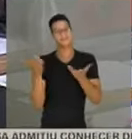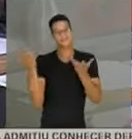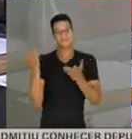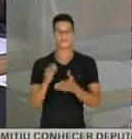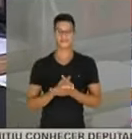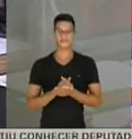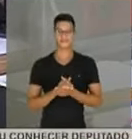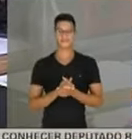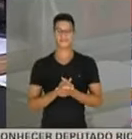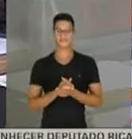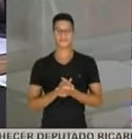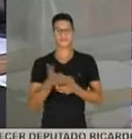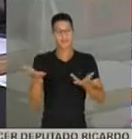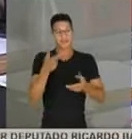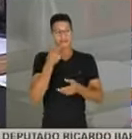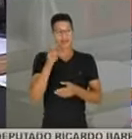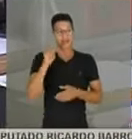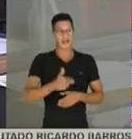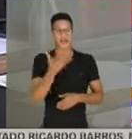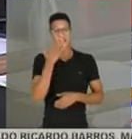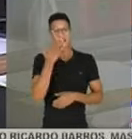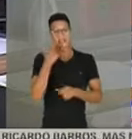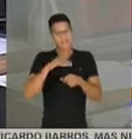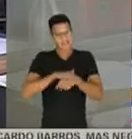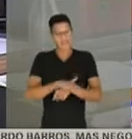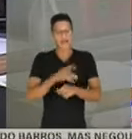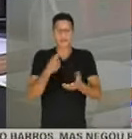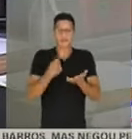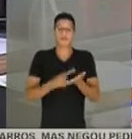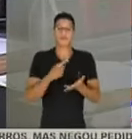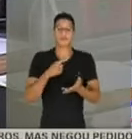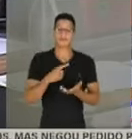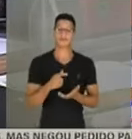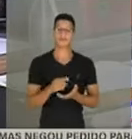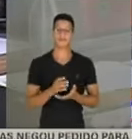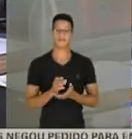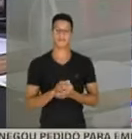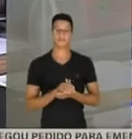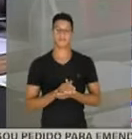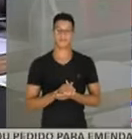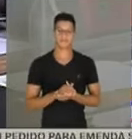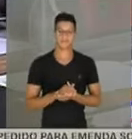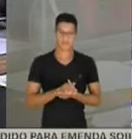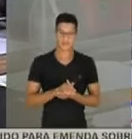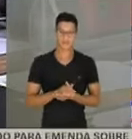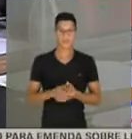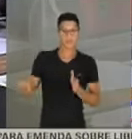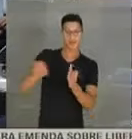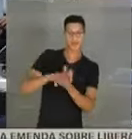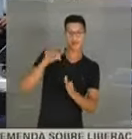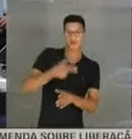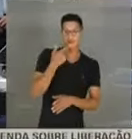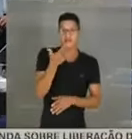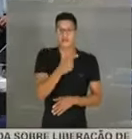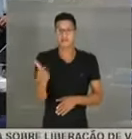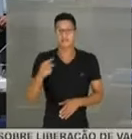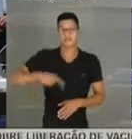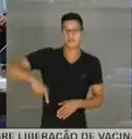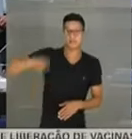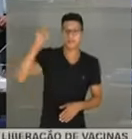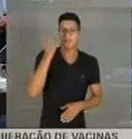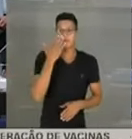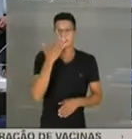Aqui diz que é um jantar, que foi um compromisso. Então, Um que chegou aqui que disse que não tinha ido pro